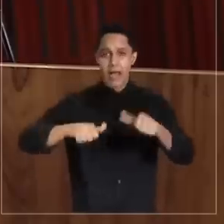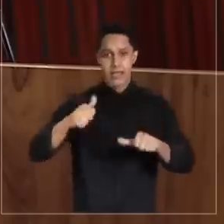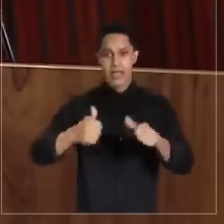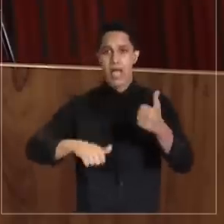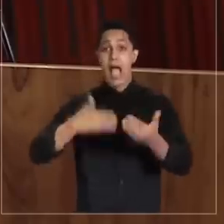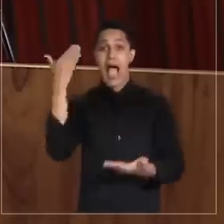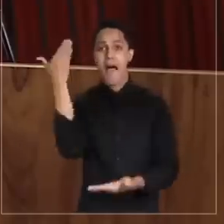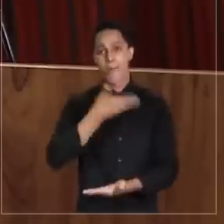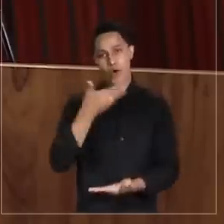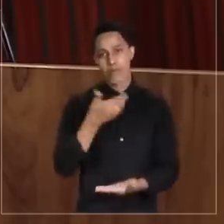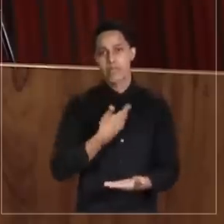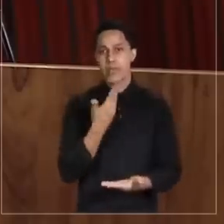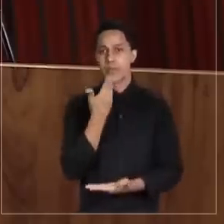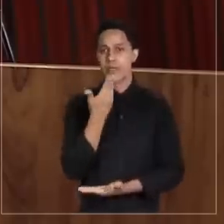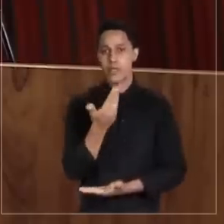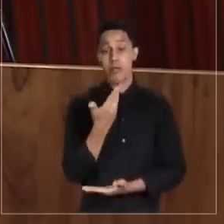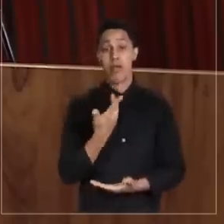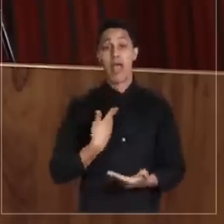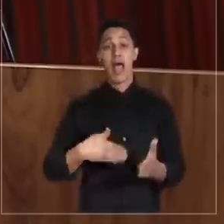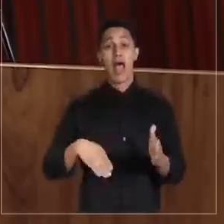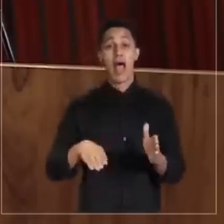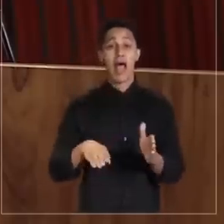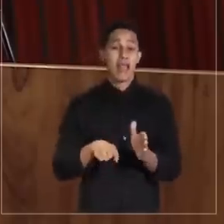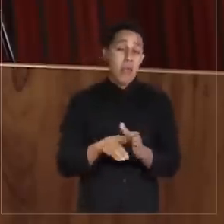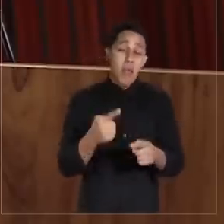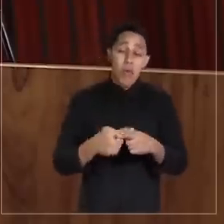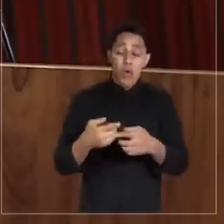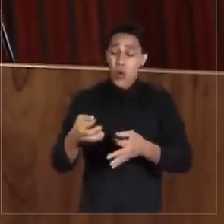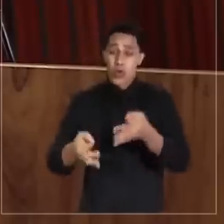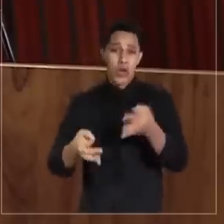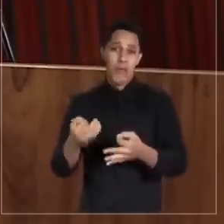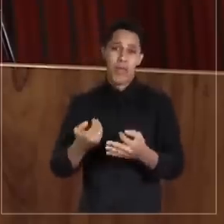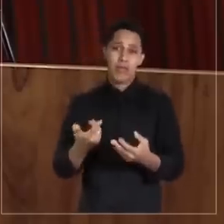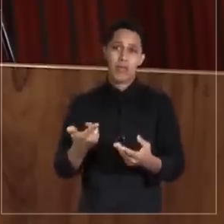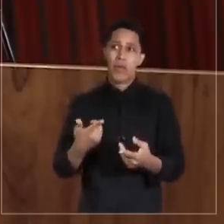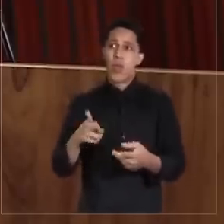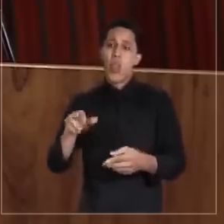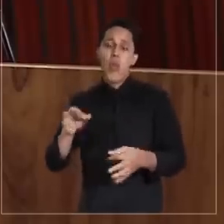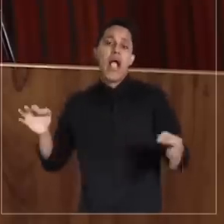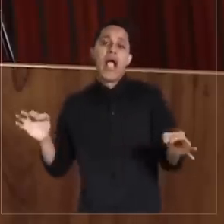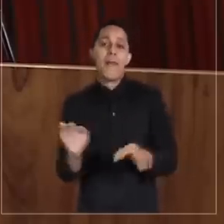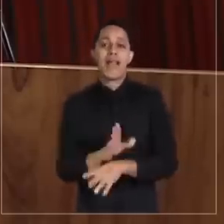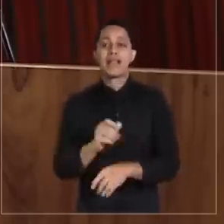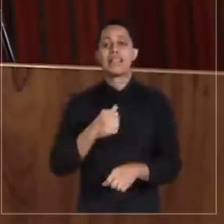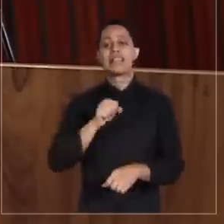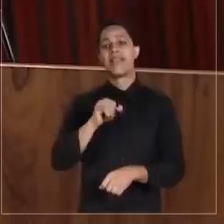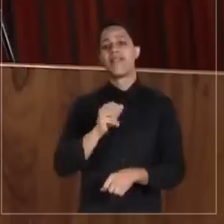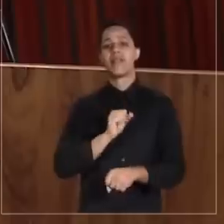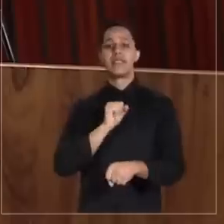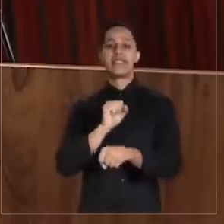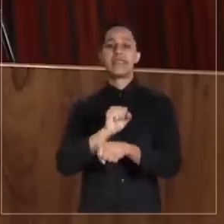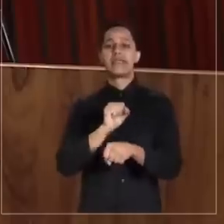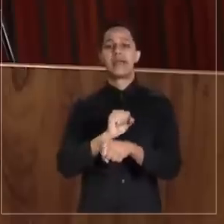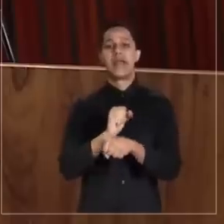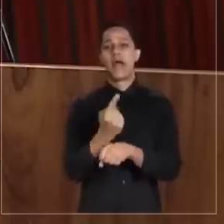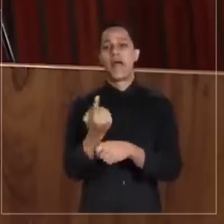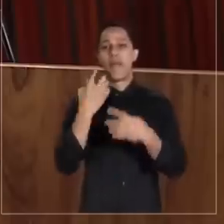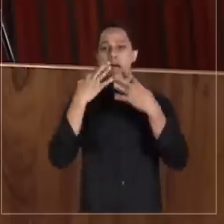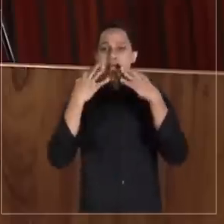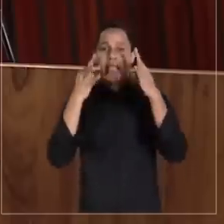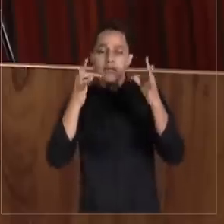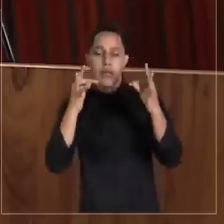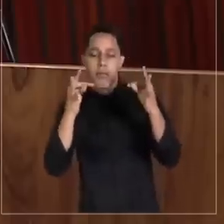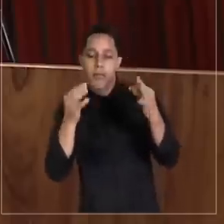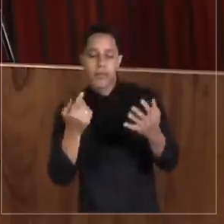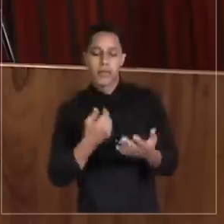são requeridas, até porque, senão, alguns julgamentos não acabariam nunca mais se fosse ficar à vontade,